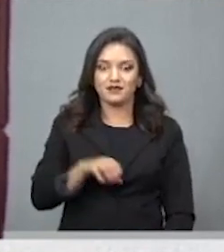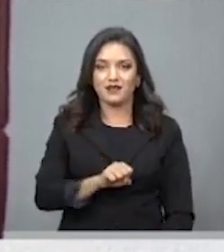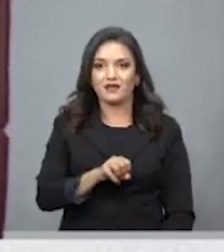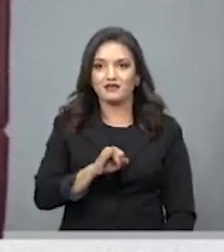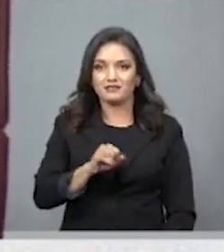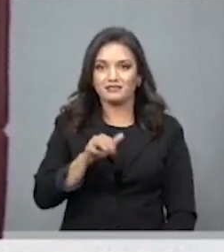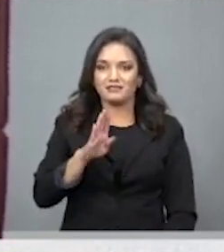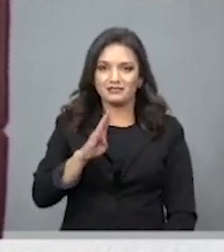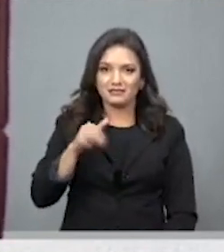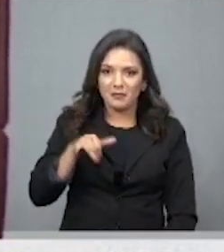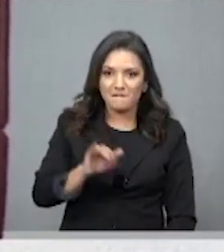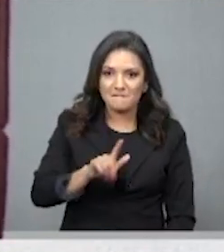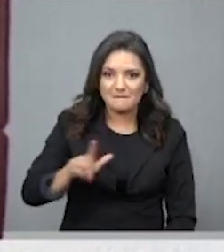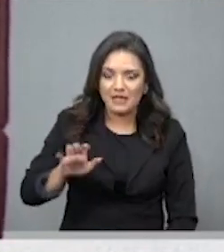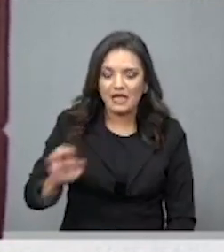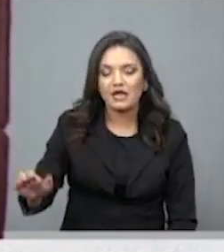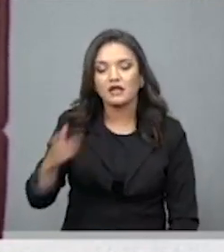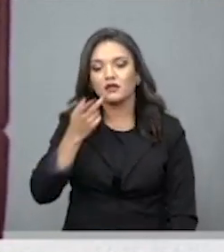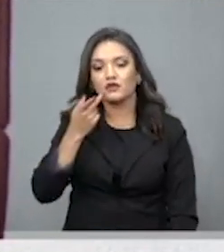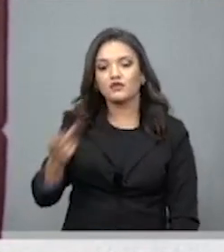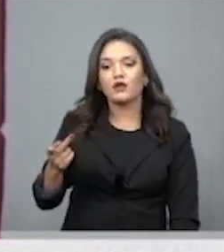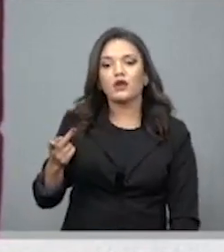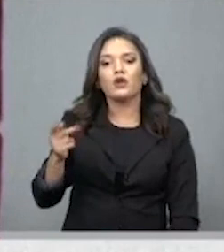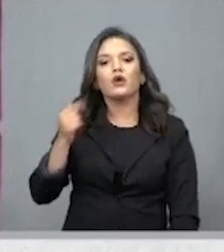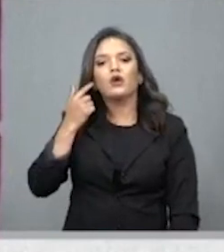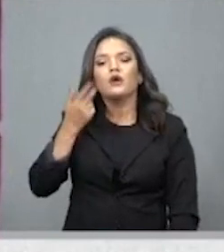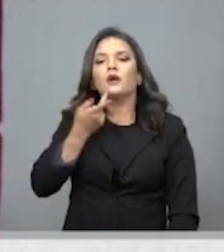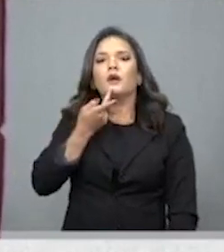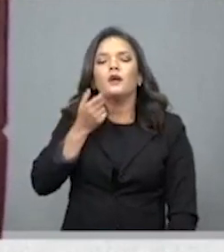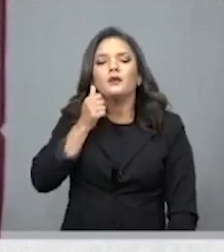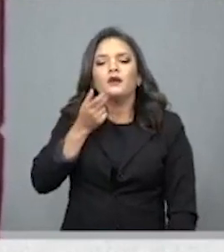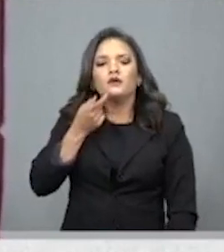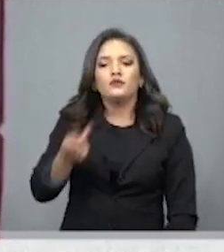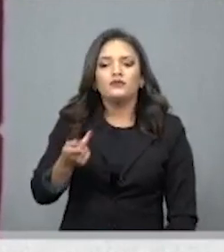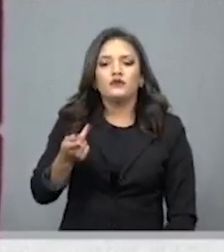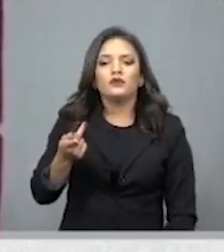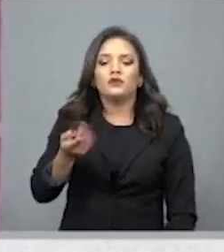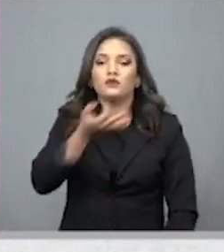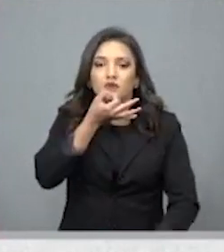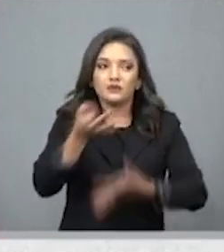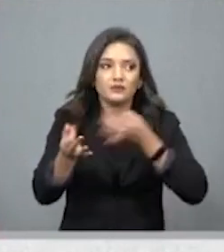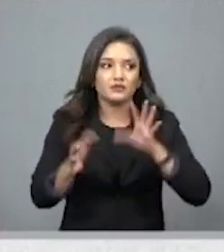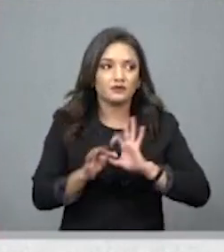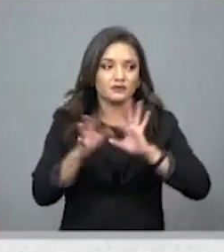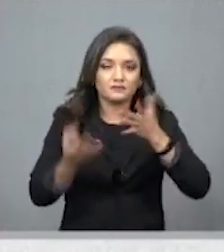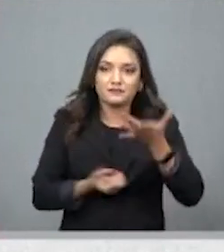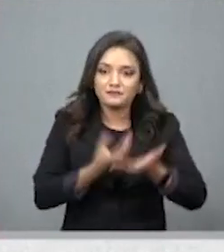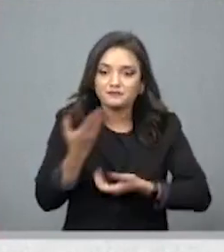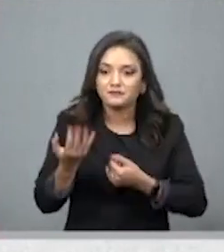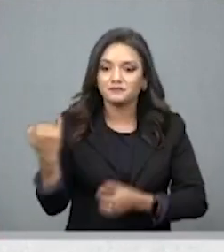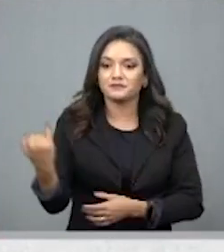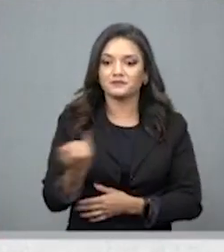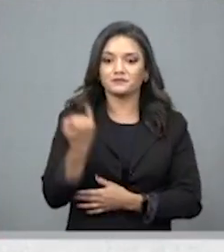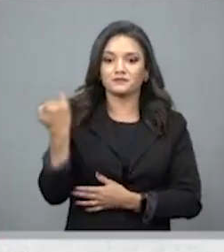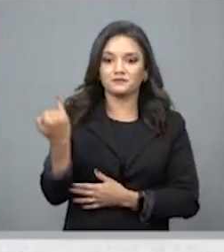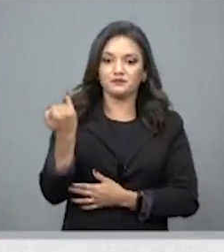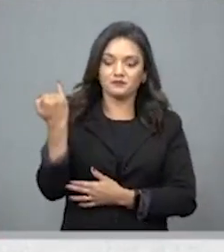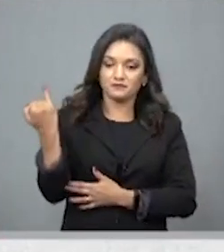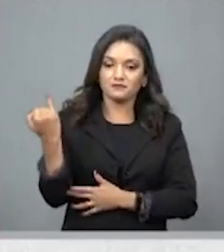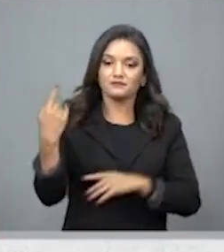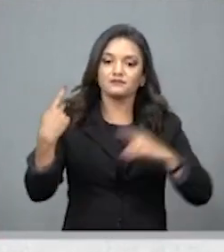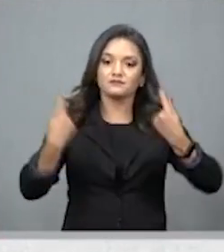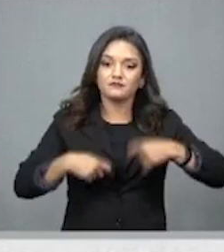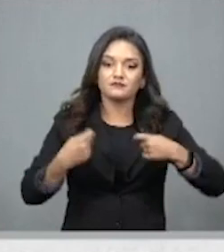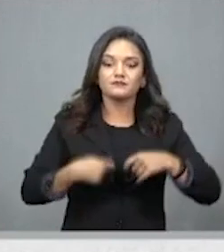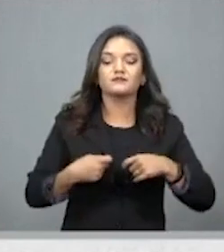em que ela destacou a importância da liberdade de expressão EA liberdade de expressão deve